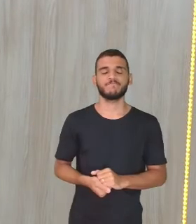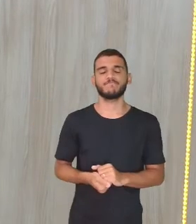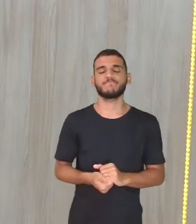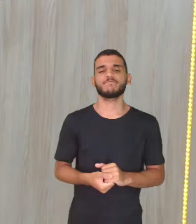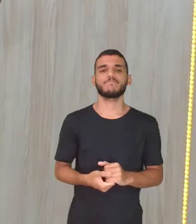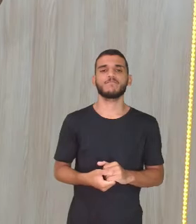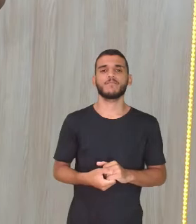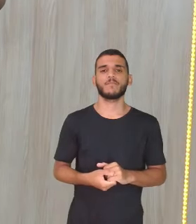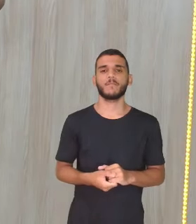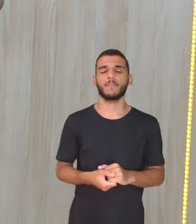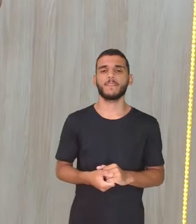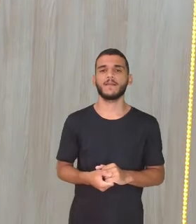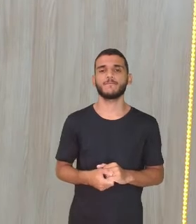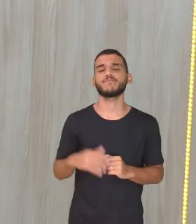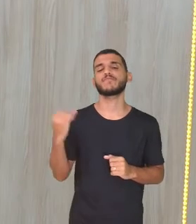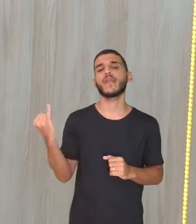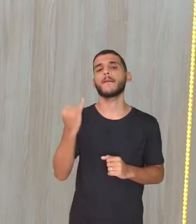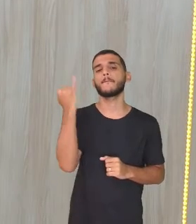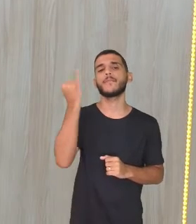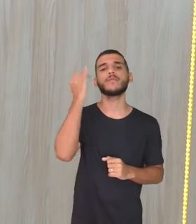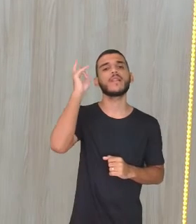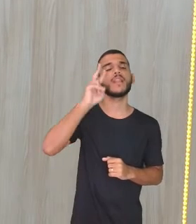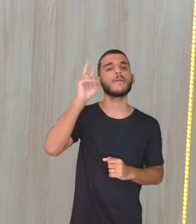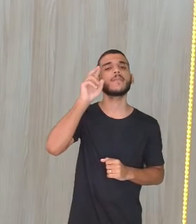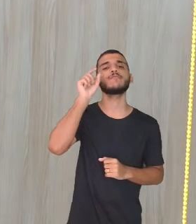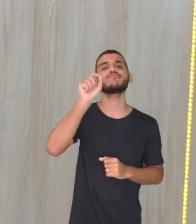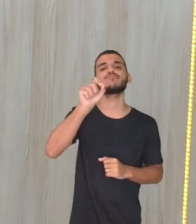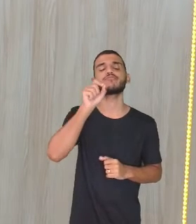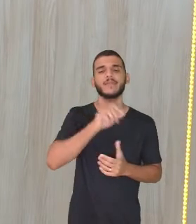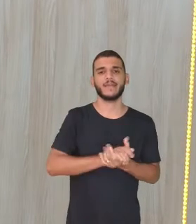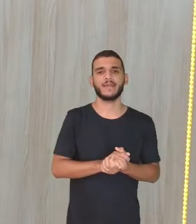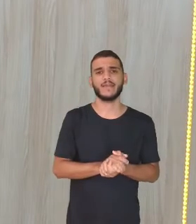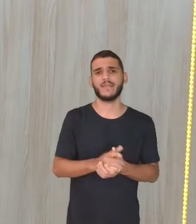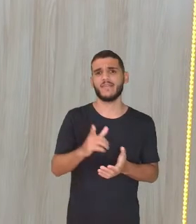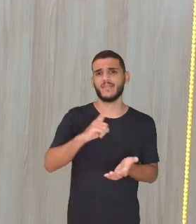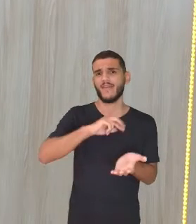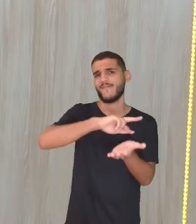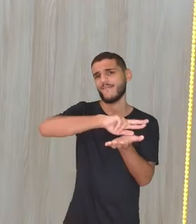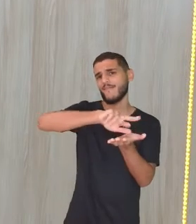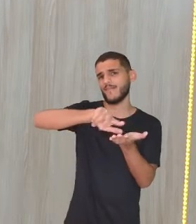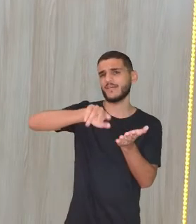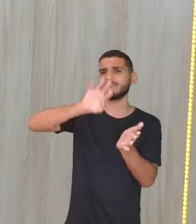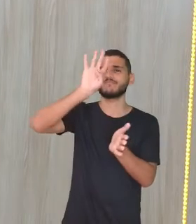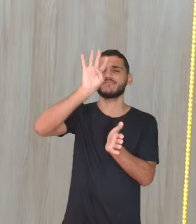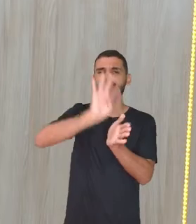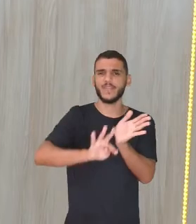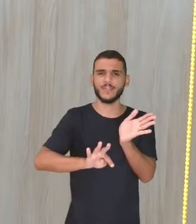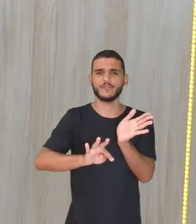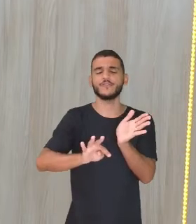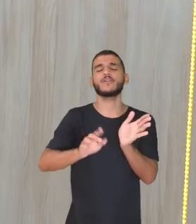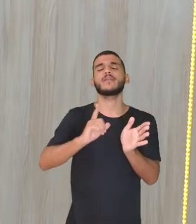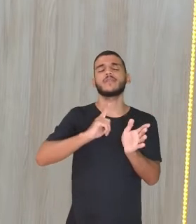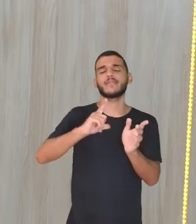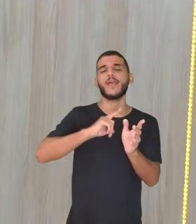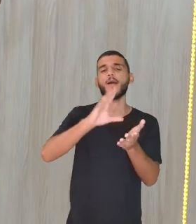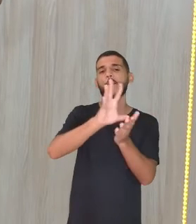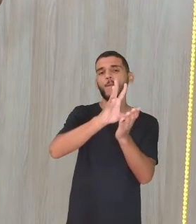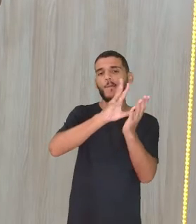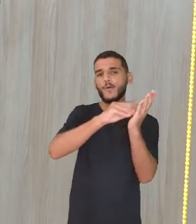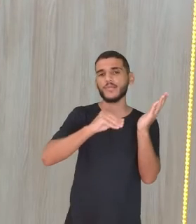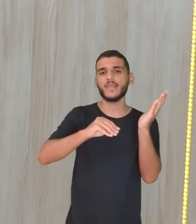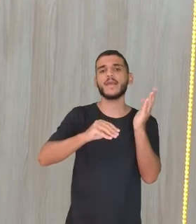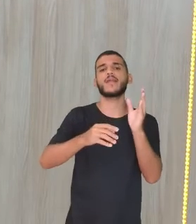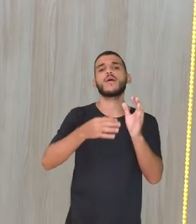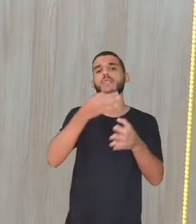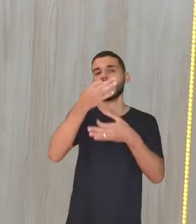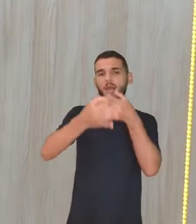argumentos. E é também importante você trazer para o seu texto os diversos tipos de argumento, como eu trouxe aqui para vocês. Se vocês forem